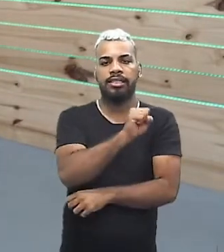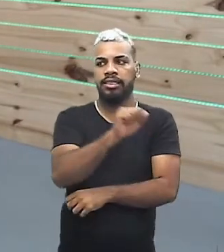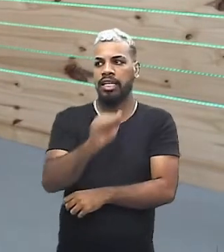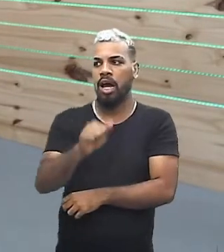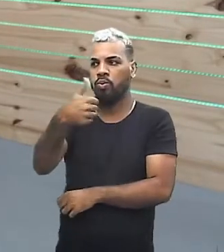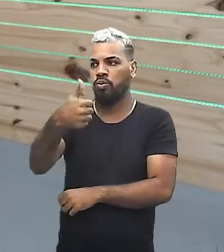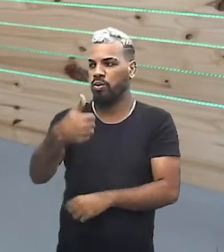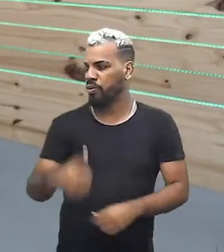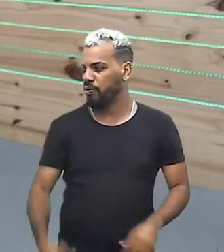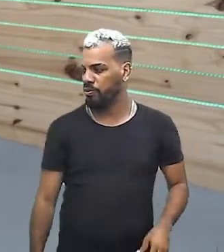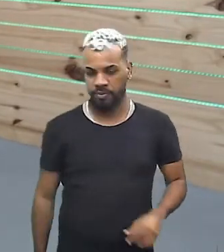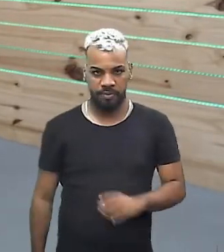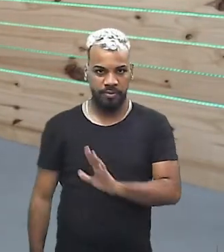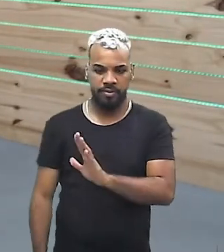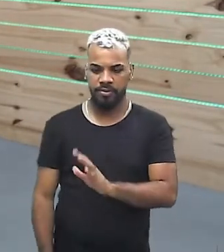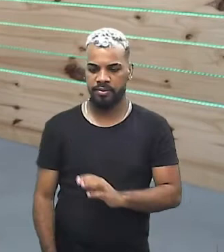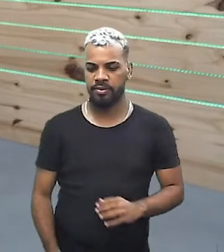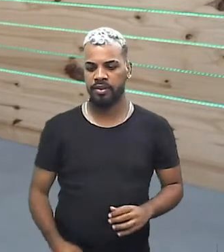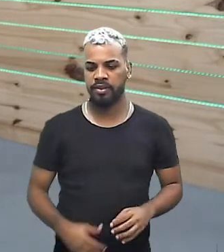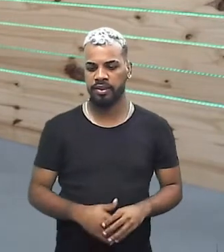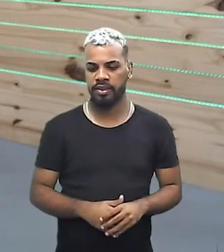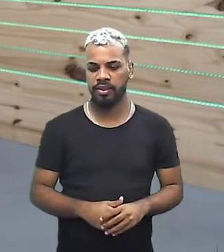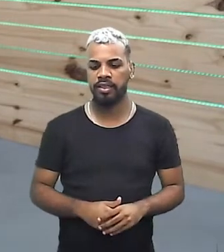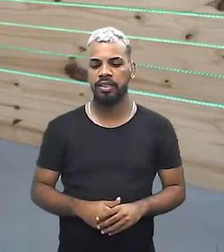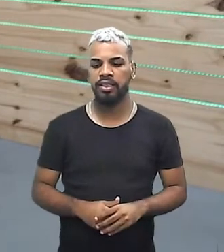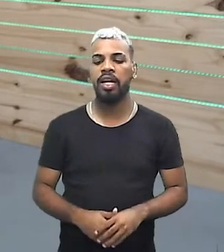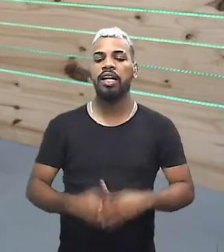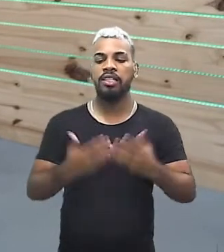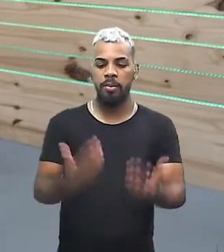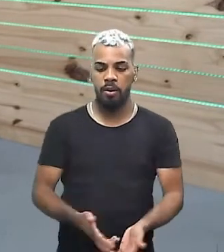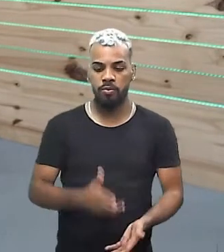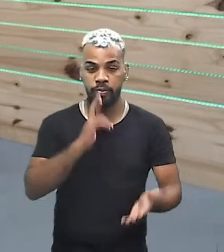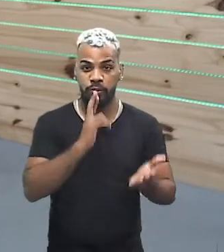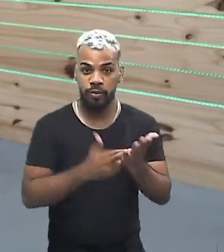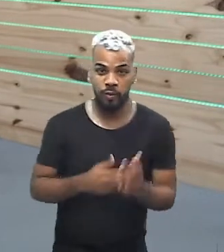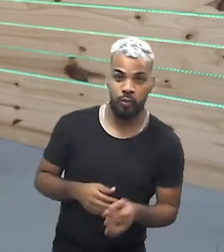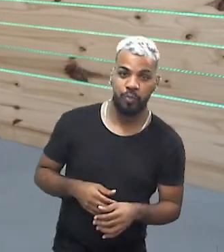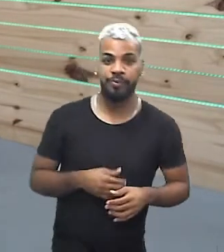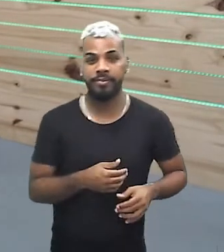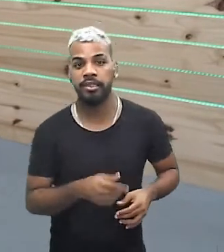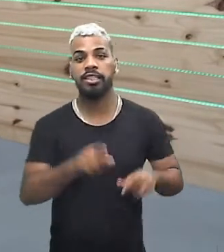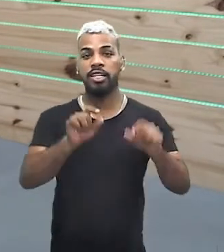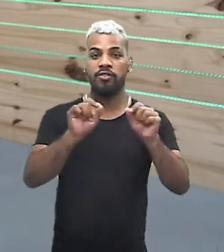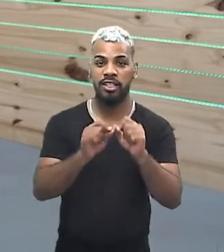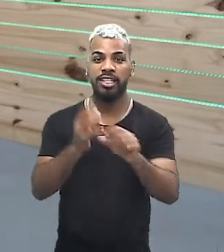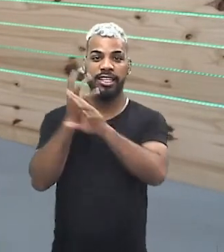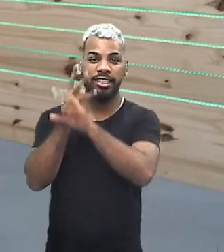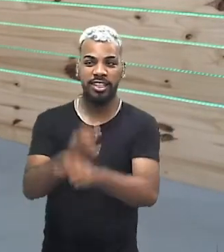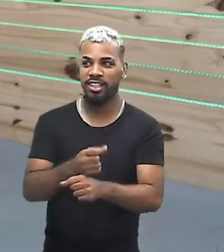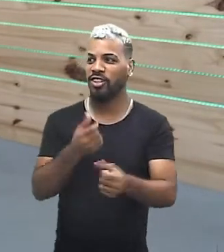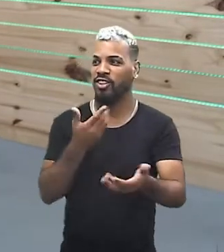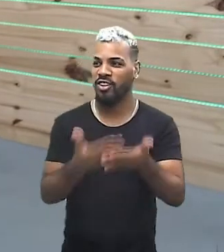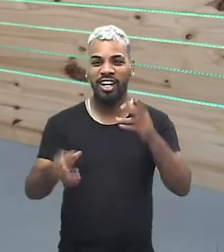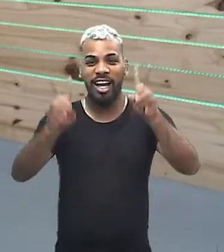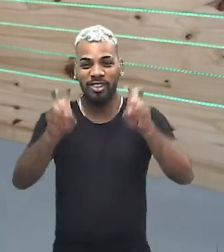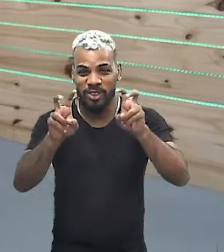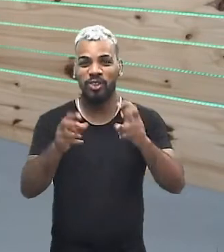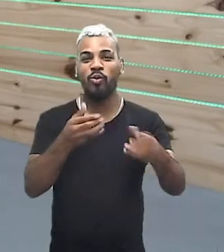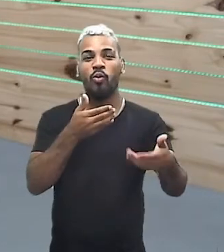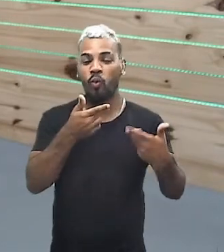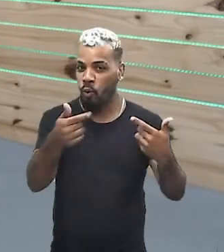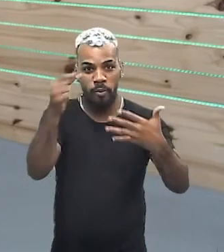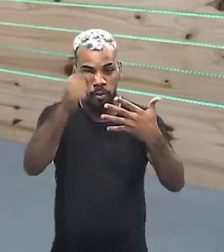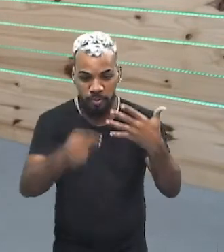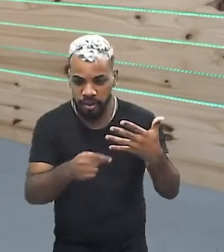beleza e assim depois que eu fizer as questões se você quiser revisar qualquer assunto de qualquer questão você